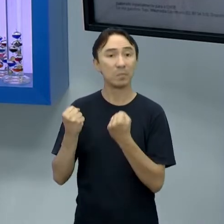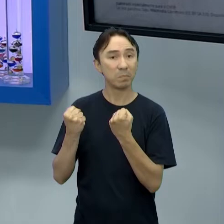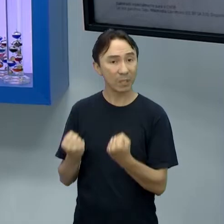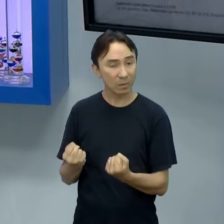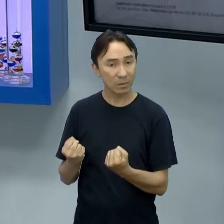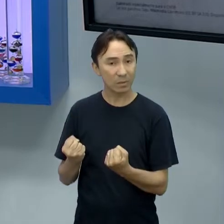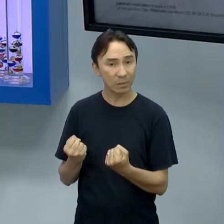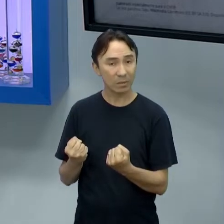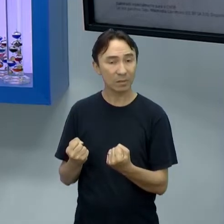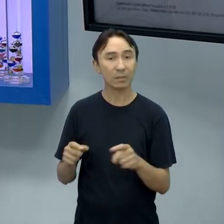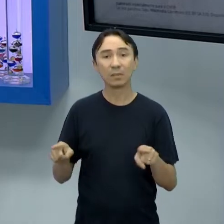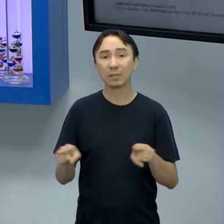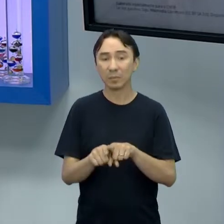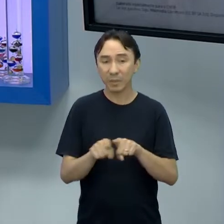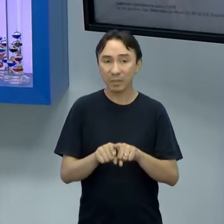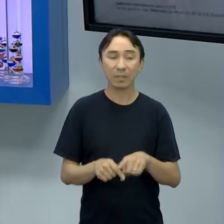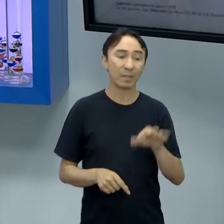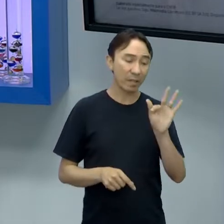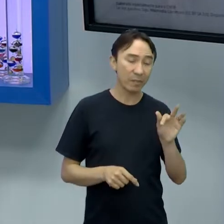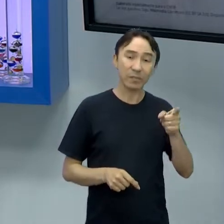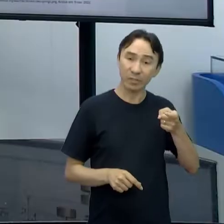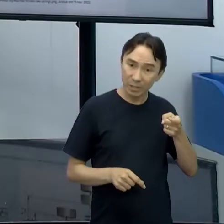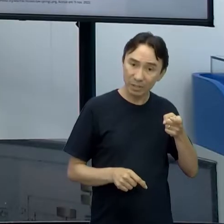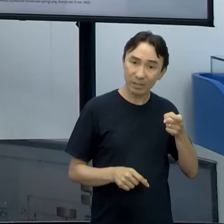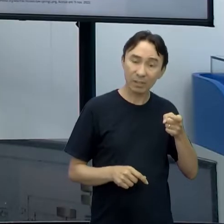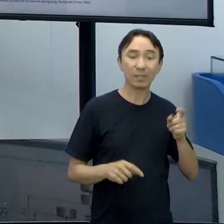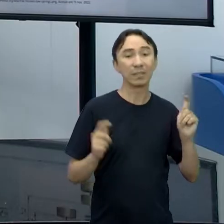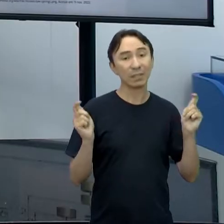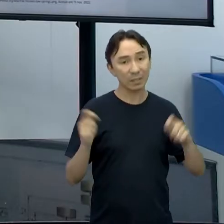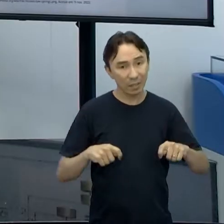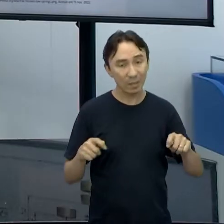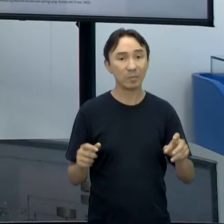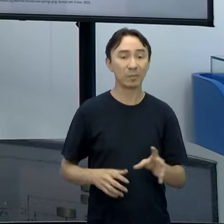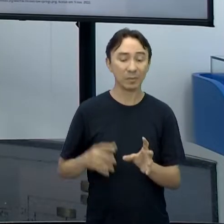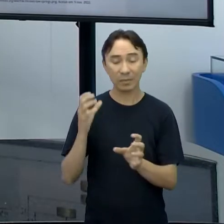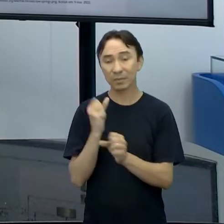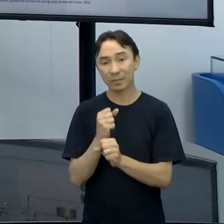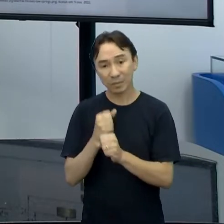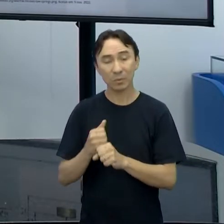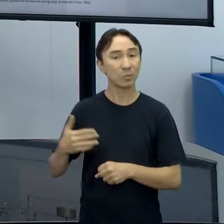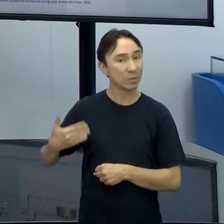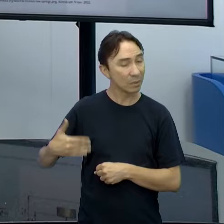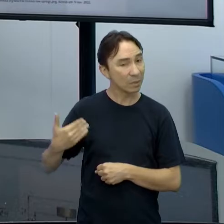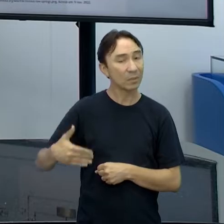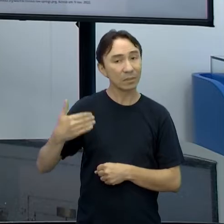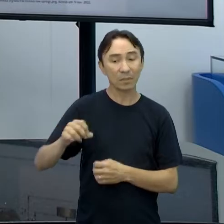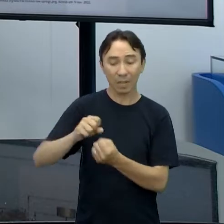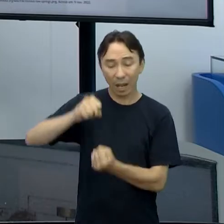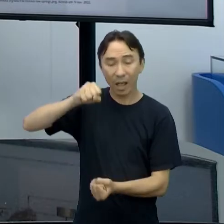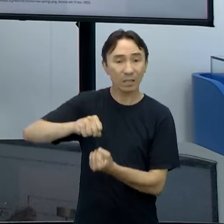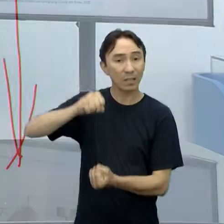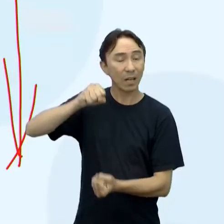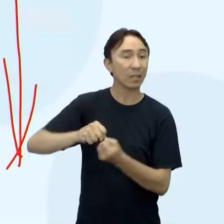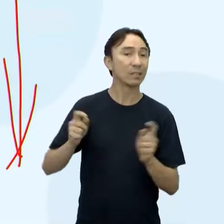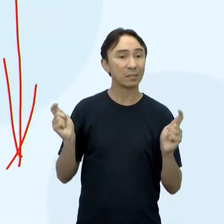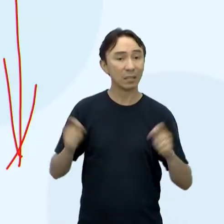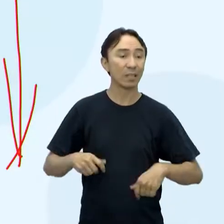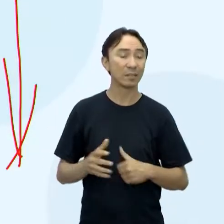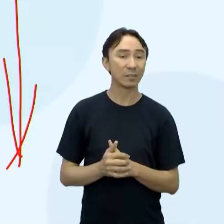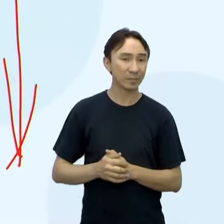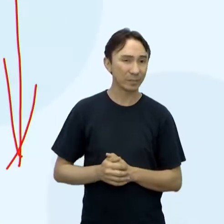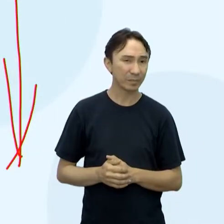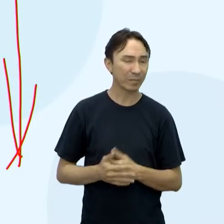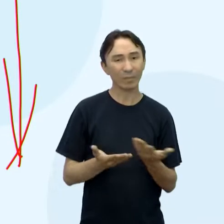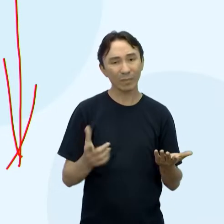constante elástica aqui, se eu tenho a deformação da mola. Olha que legal. Eu posso usar aí, no caso, calcular, por exemplo, ali no